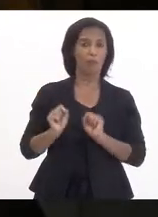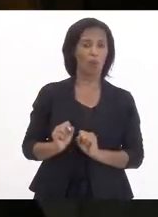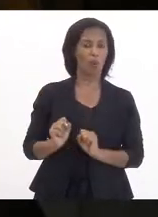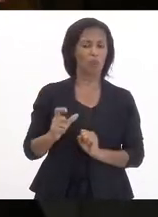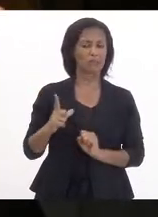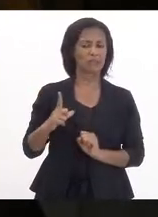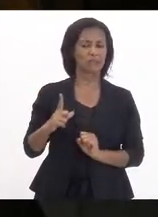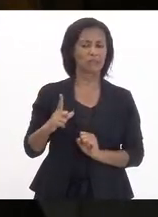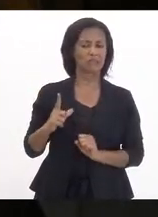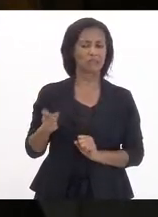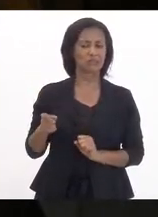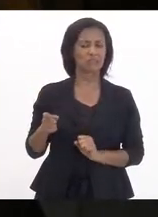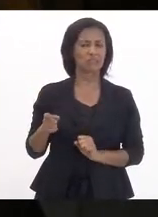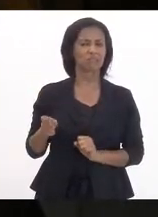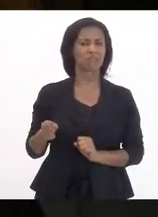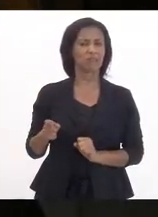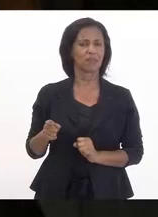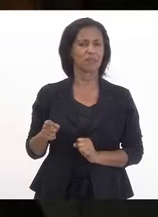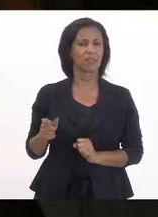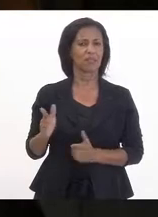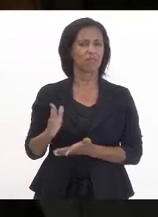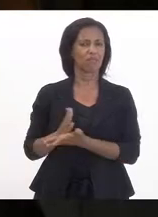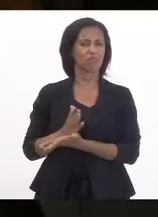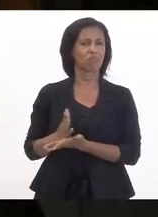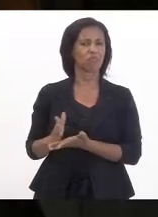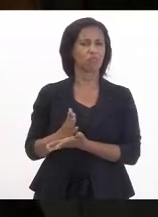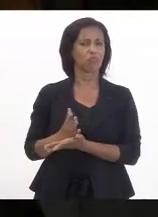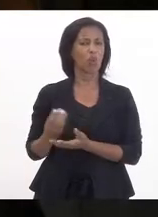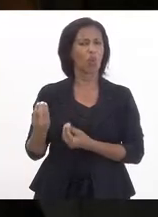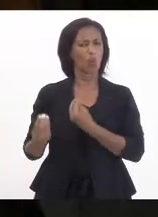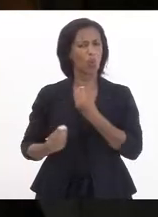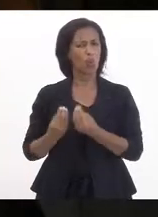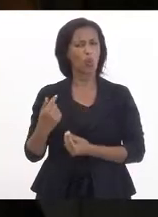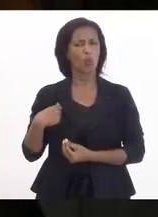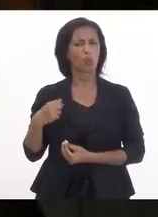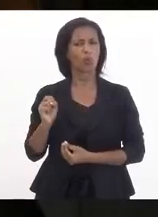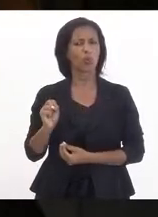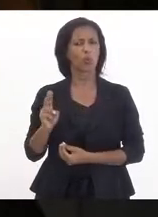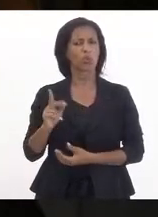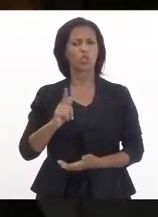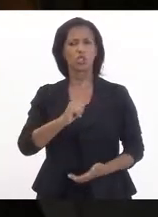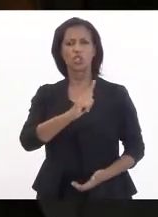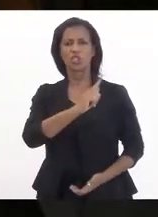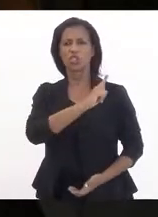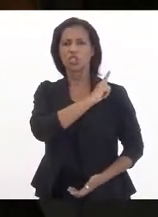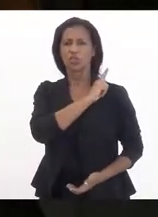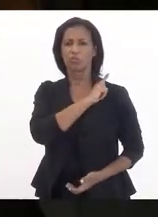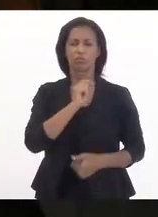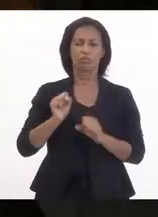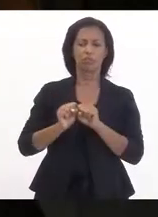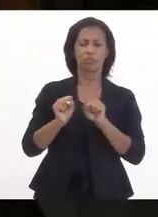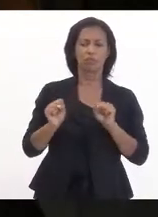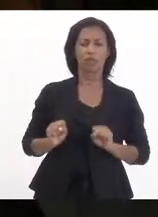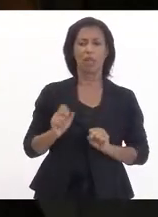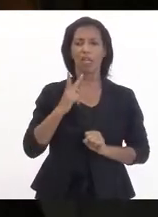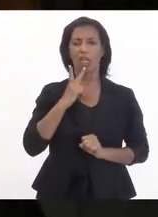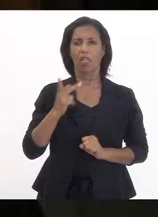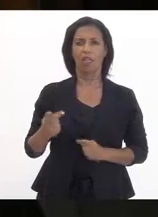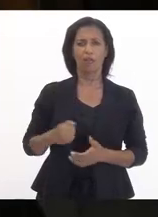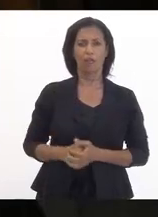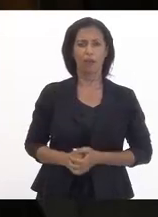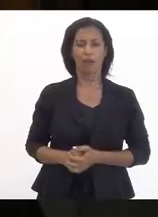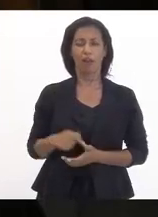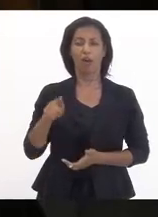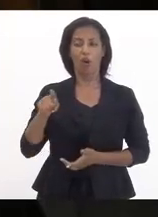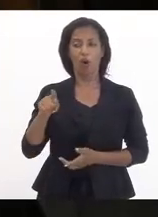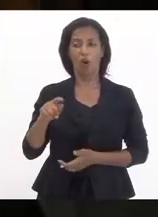dedo proposital. Como é que eu sou gestor de um sistema? Eu digo que esse sistema vai